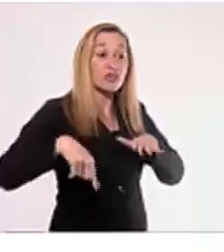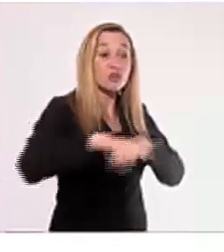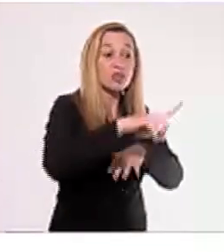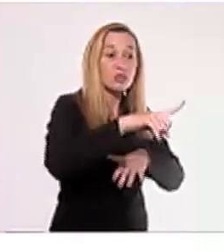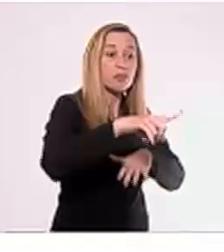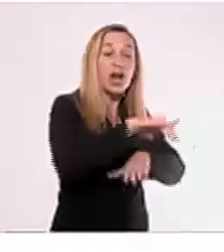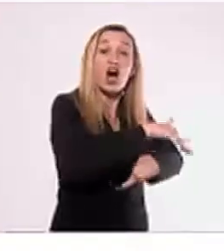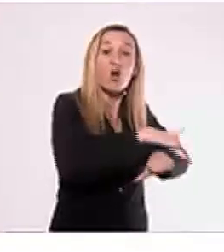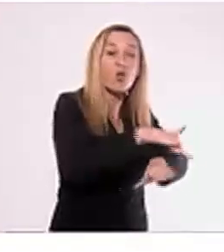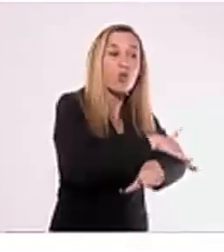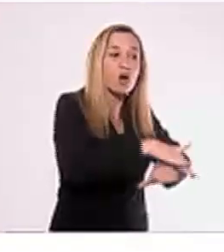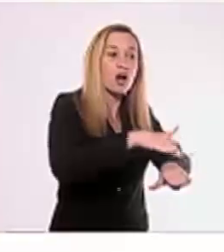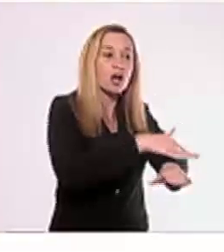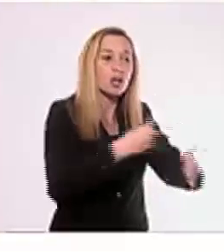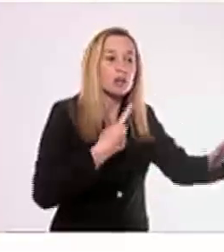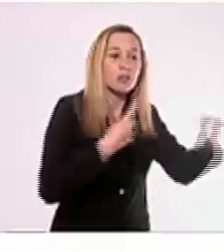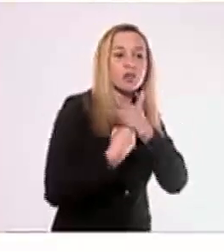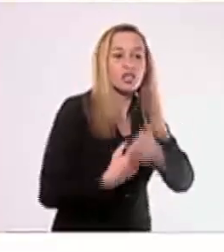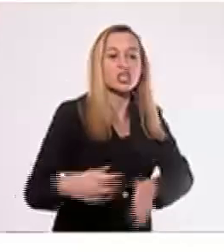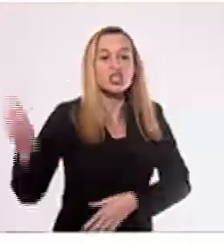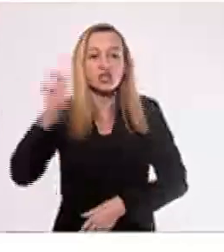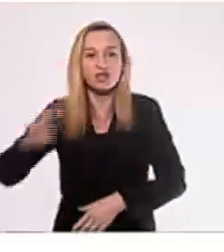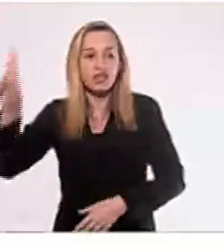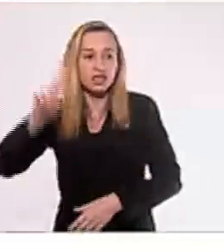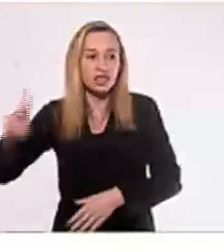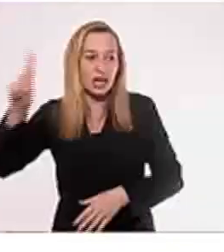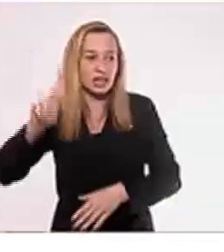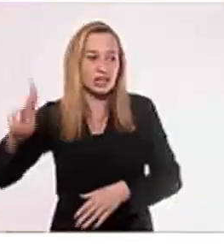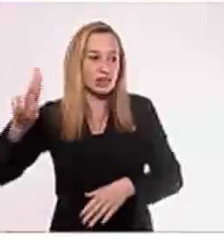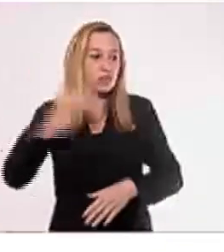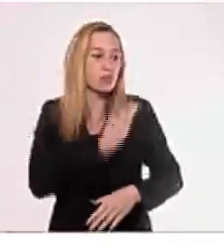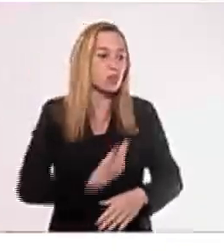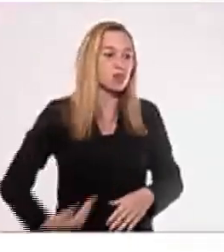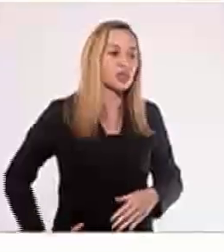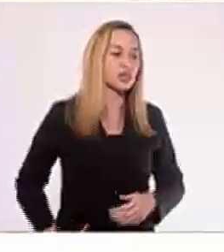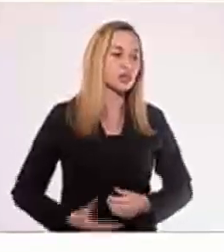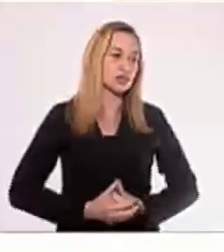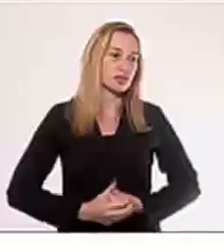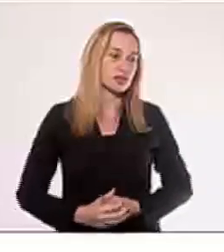ruas em defesa da universidade pública.